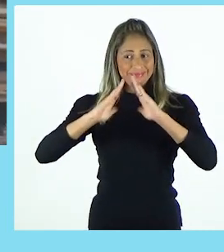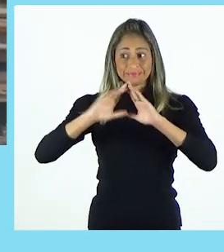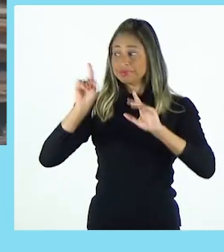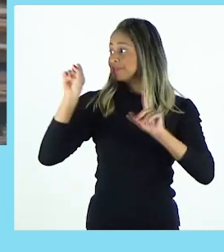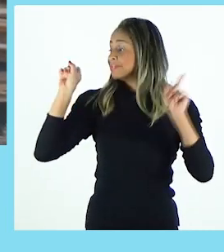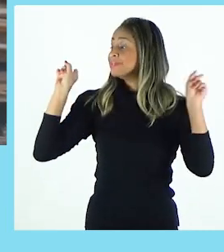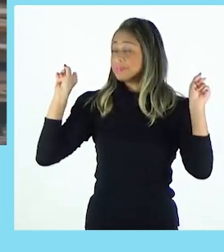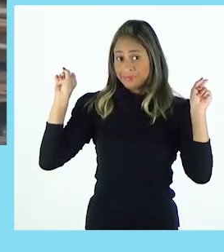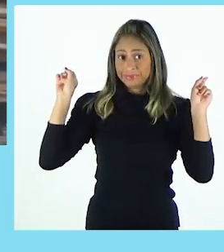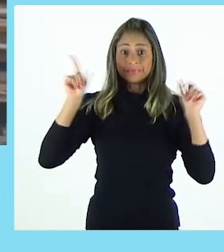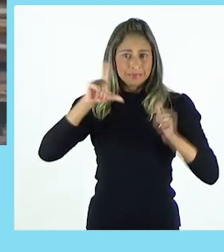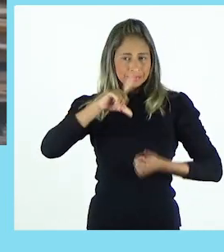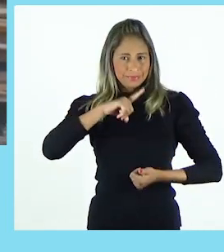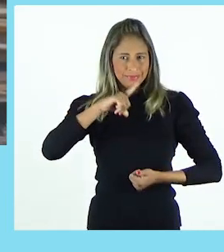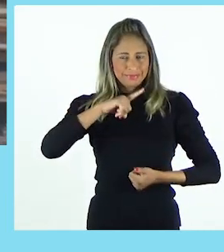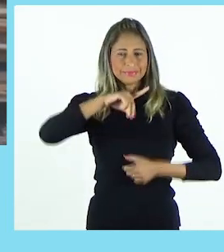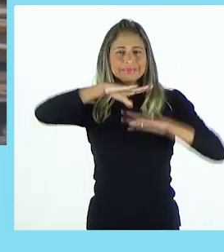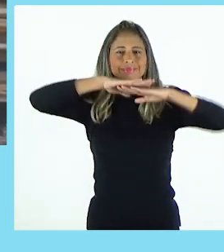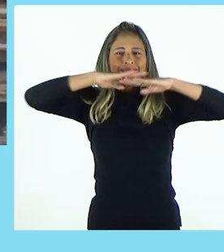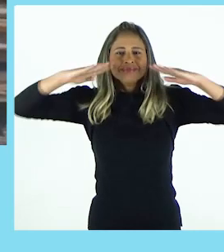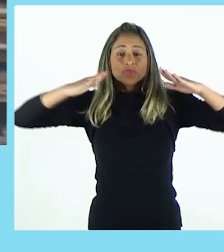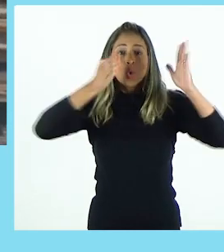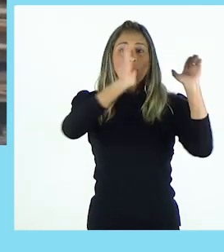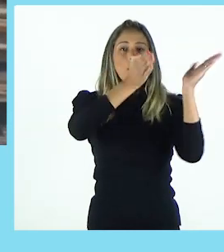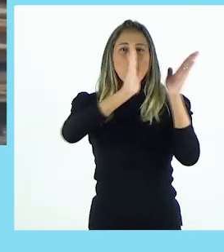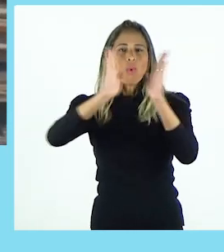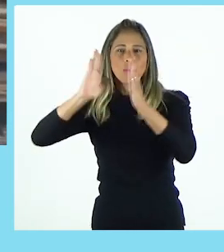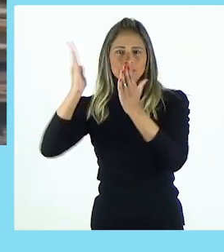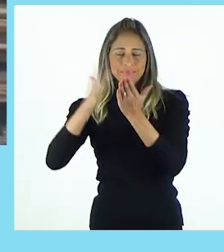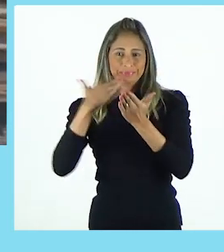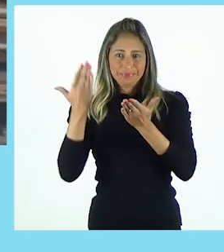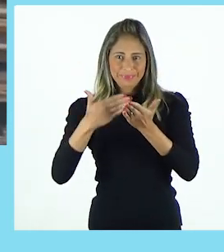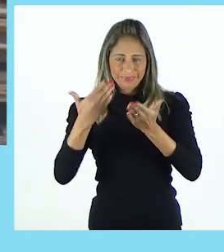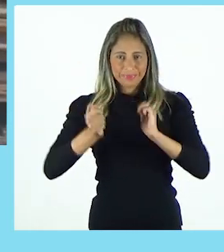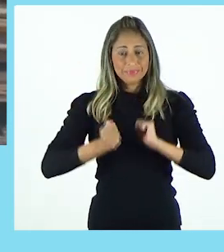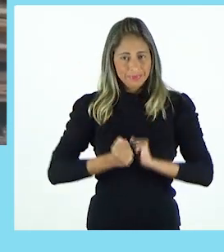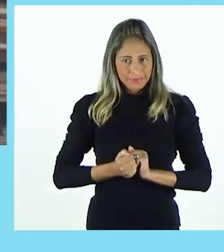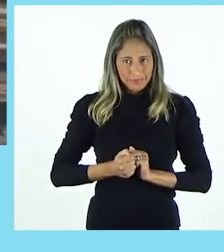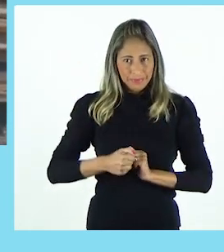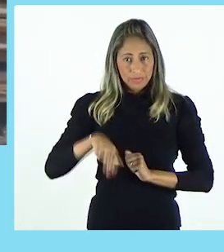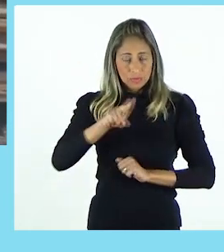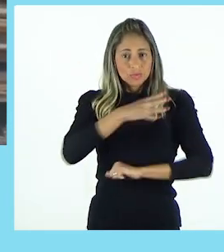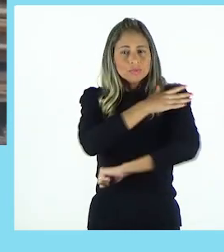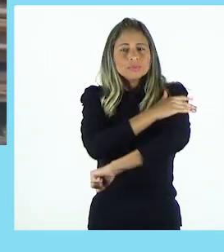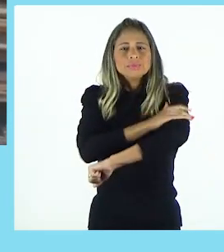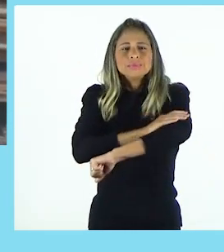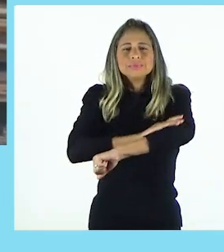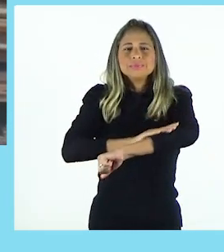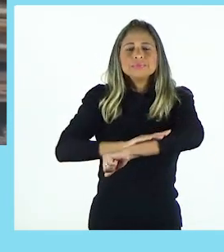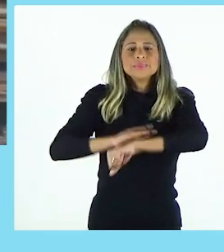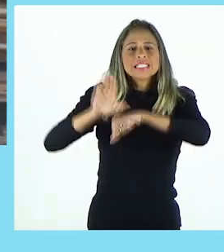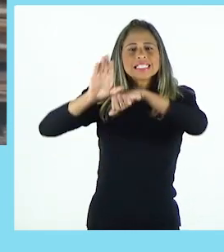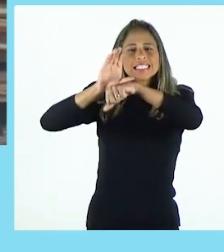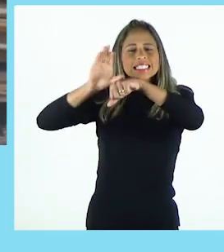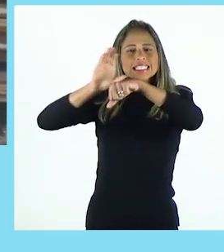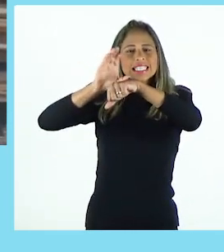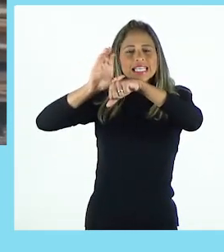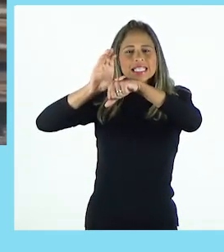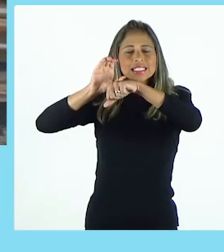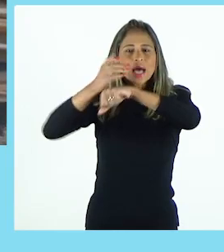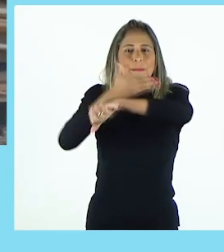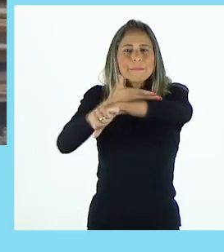casa. Atrás de mim, o cenário é uma estante de livros. Eu uso uma blusa com tons